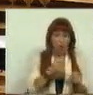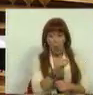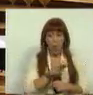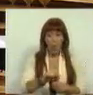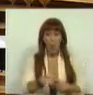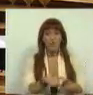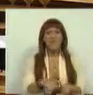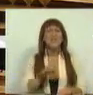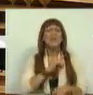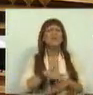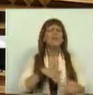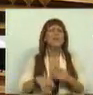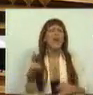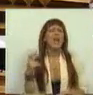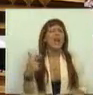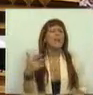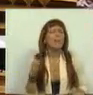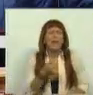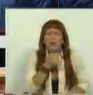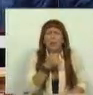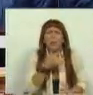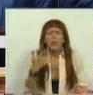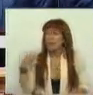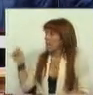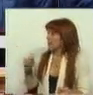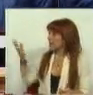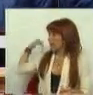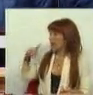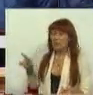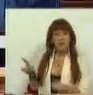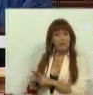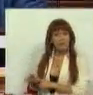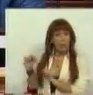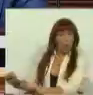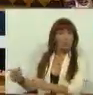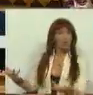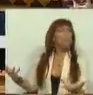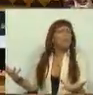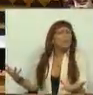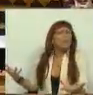contra a privatização da RTP? Até há um mês atrás estava contra.